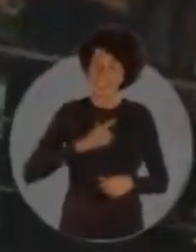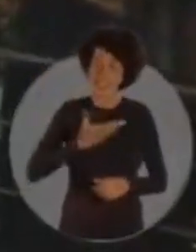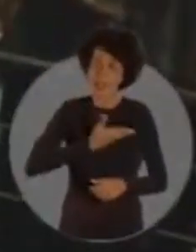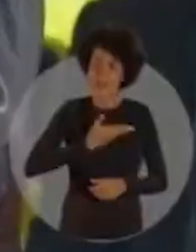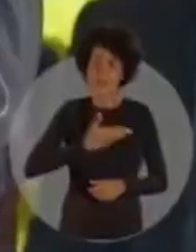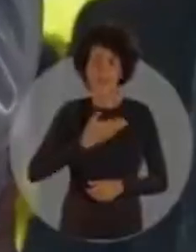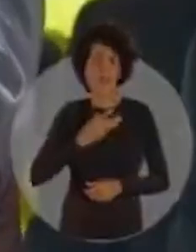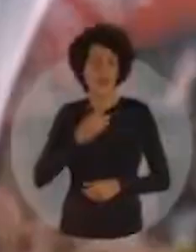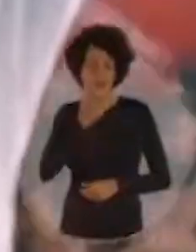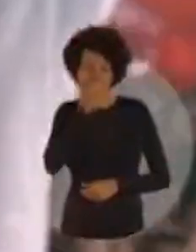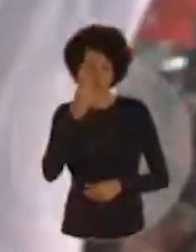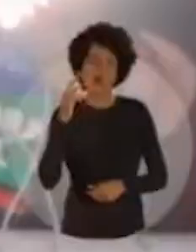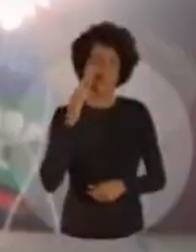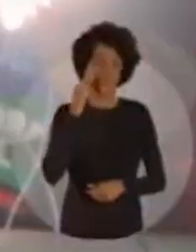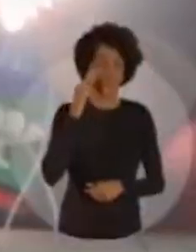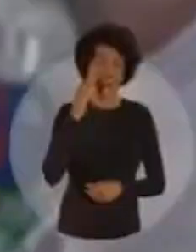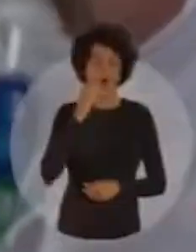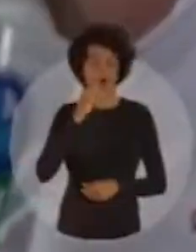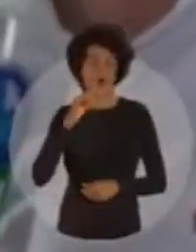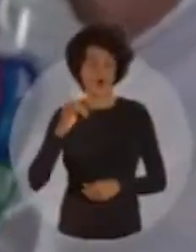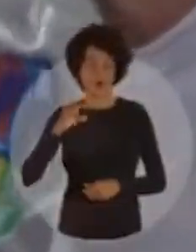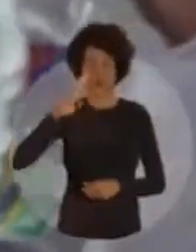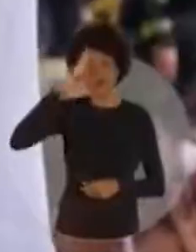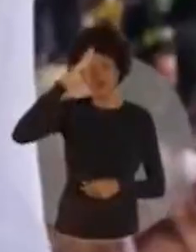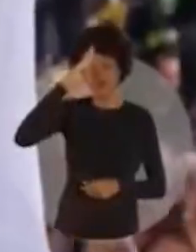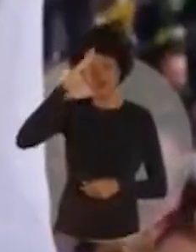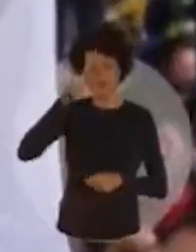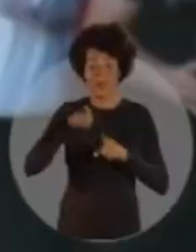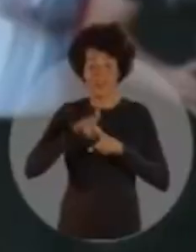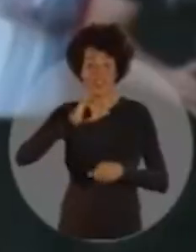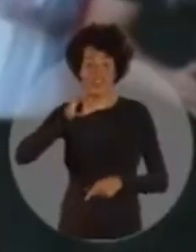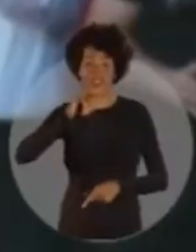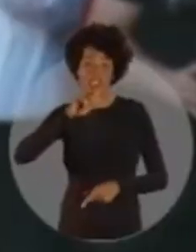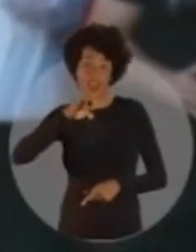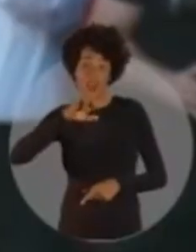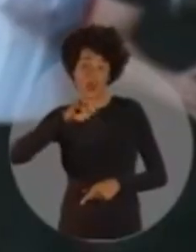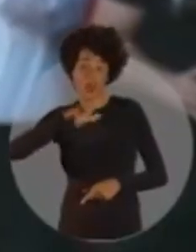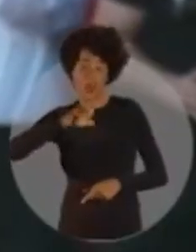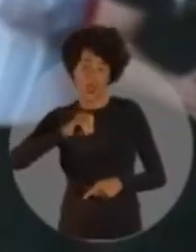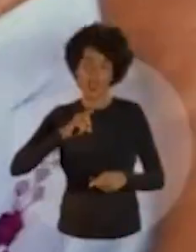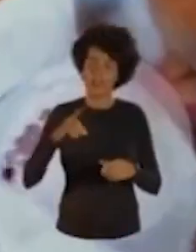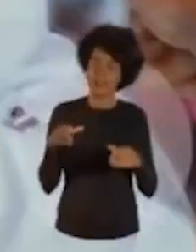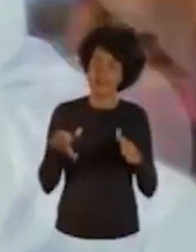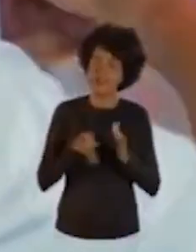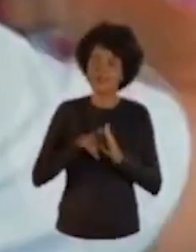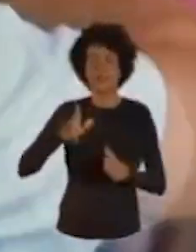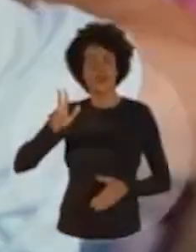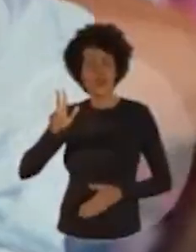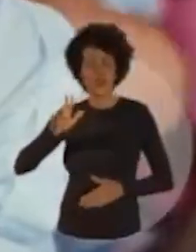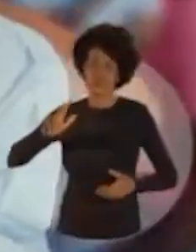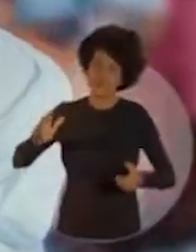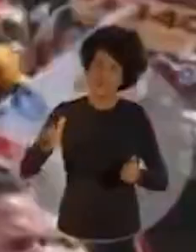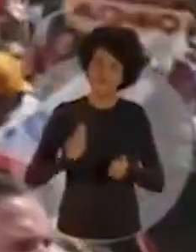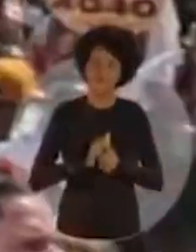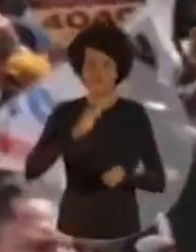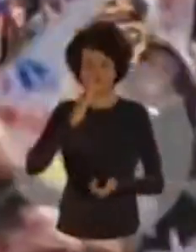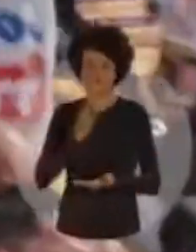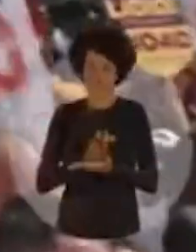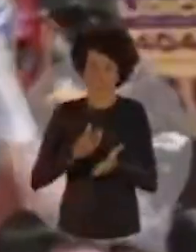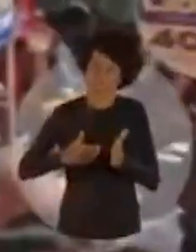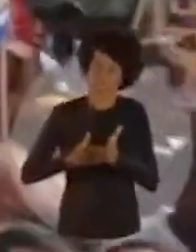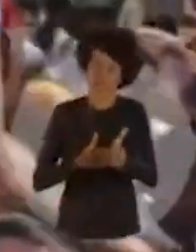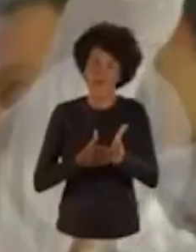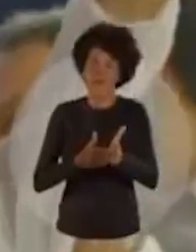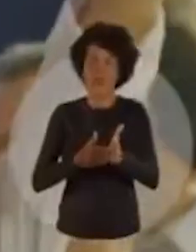parceiros como Rui Wagner Otto Ângelo Coronel e Geraldo é o candidato de Lula um aliado fiel o